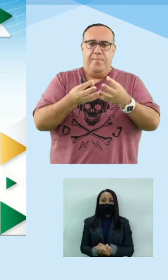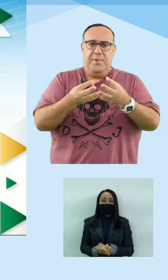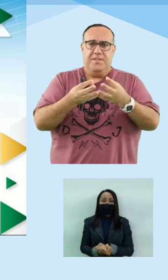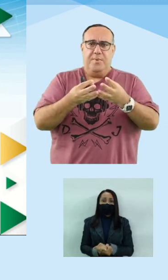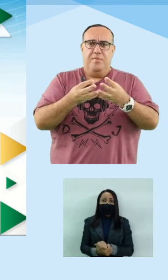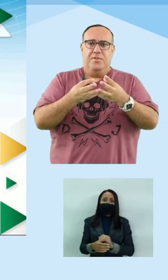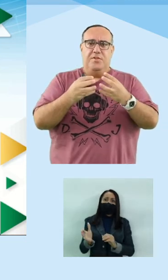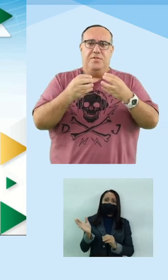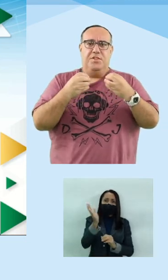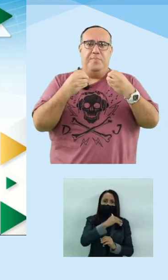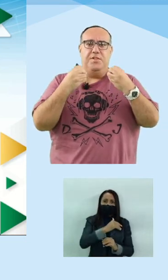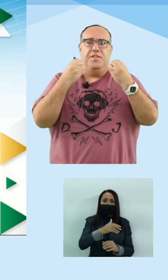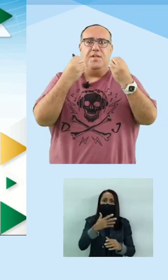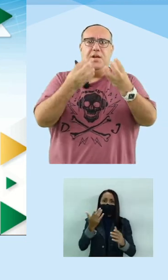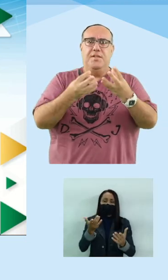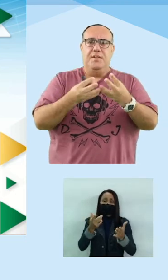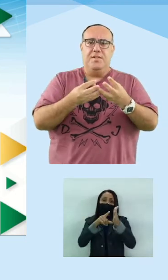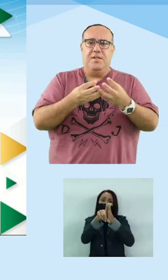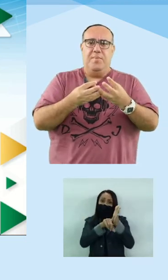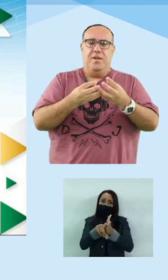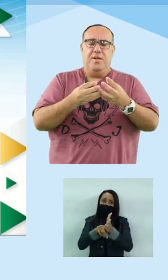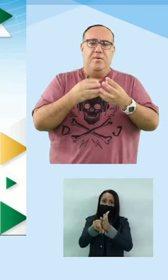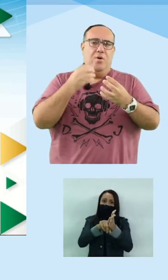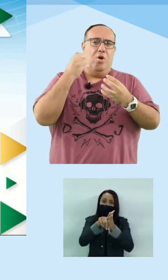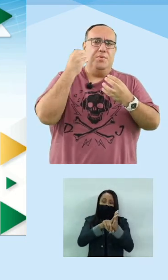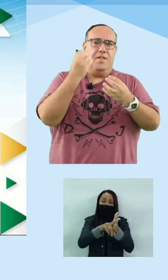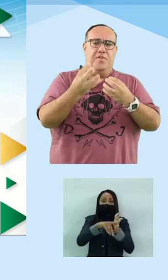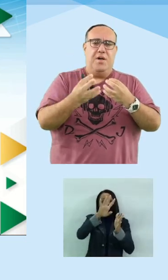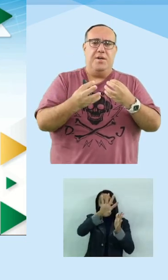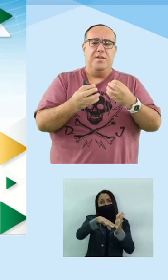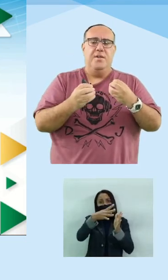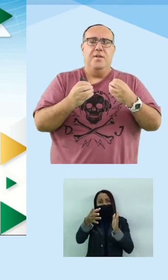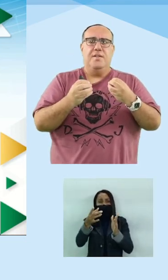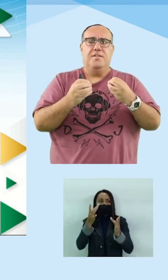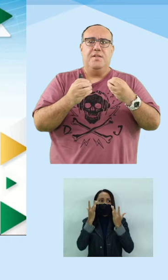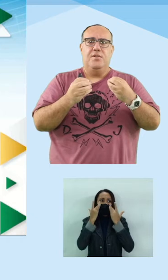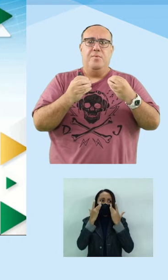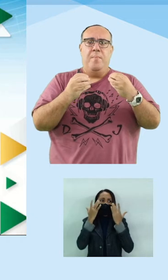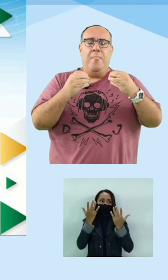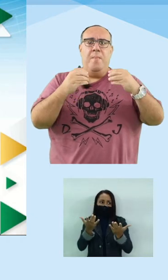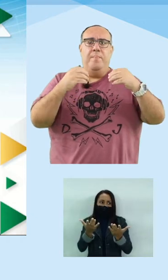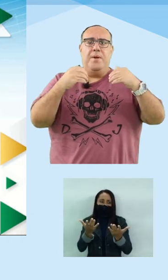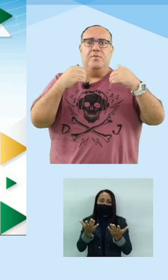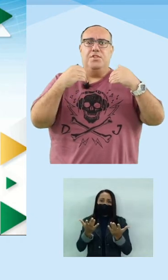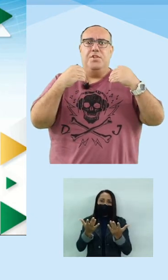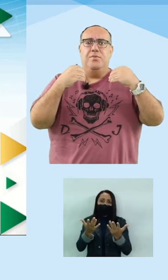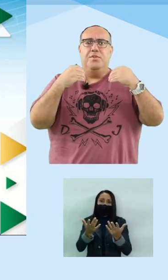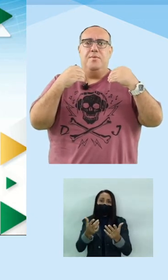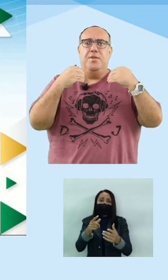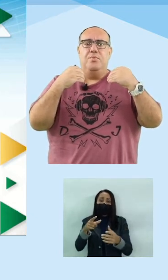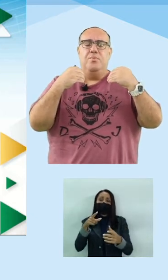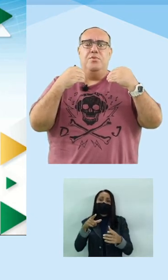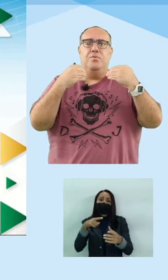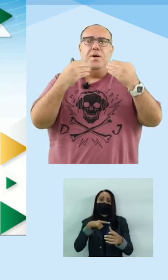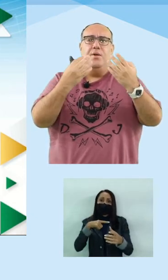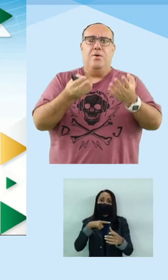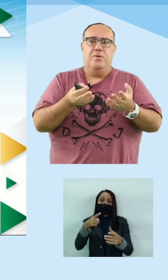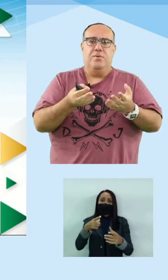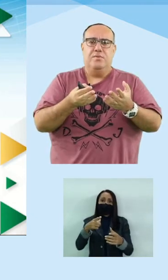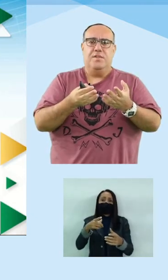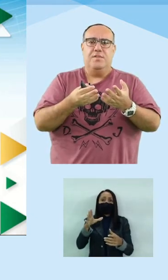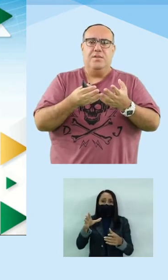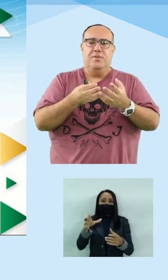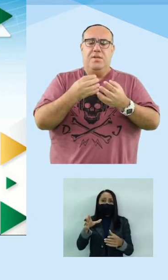vou passar para vocês pesquisarem essa tabela, observarem, tá certo? Para vocês terem um entendimento muito